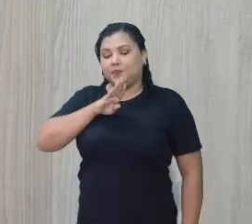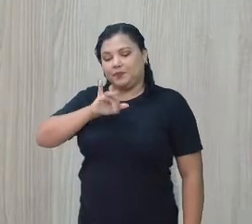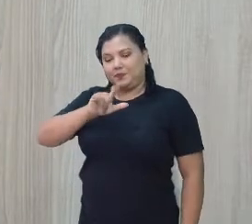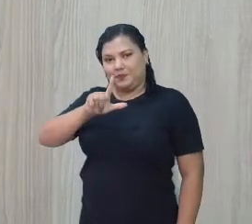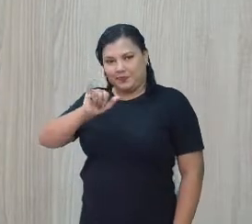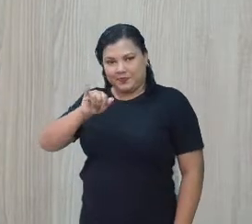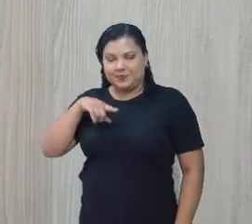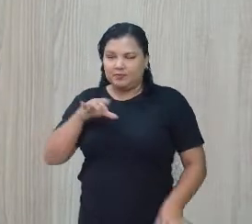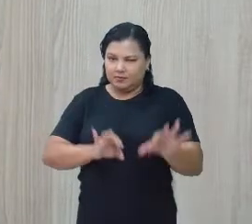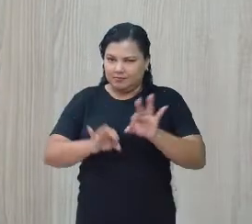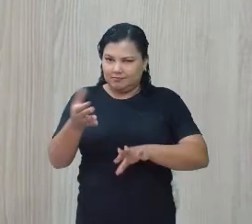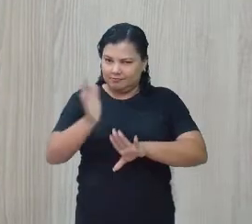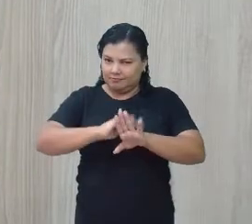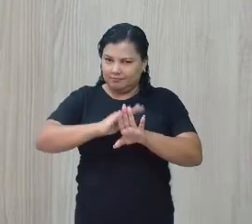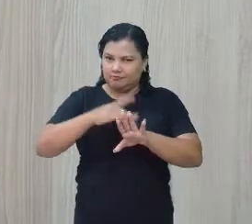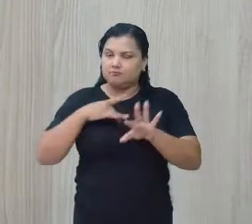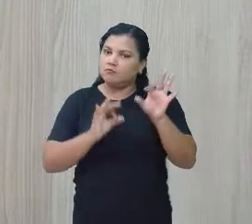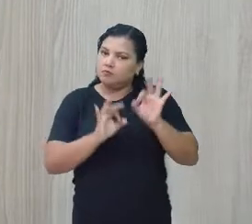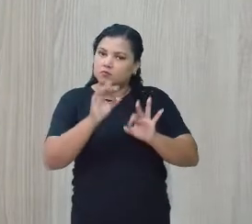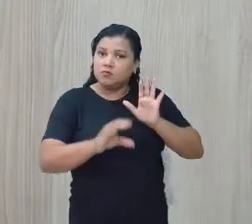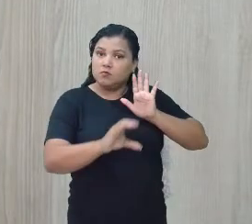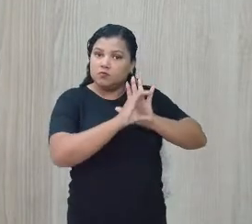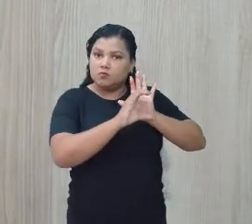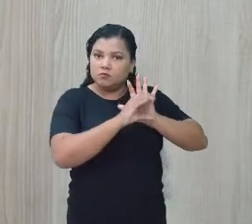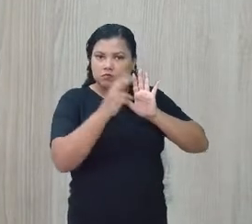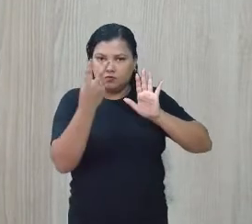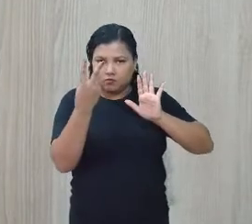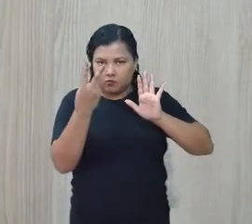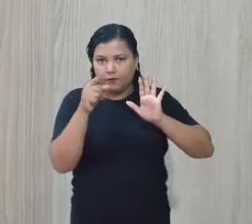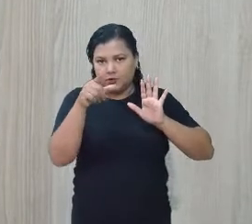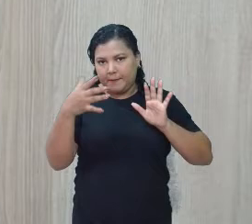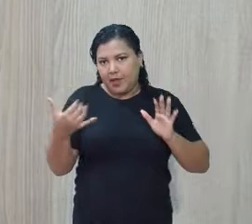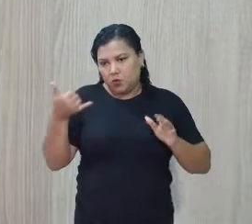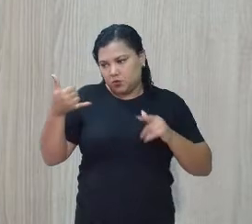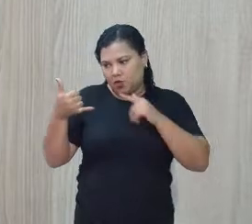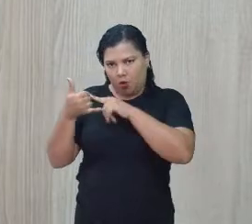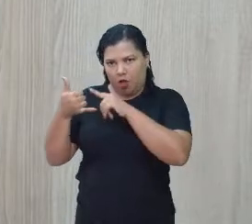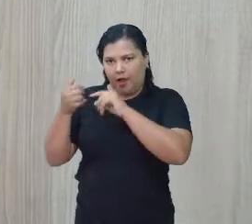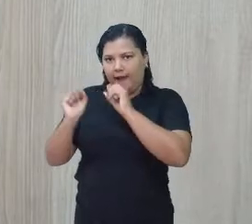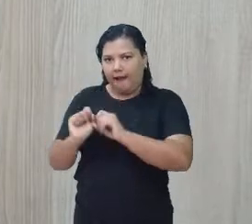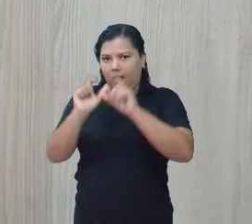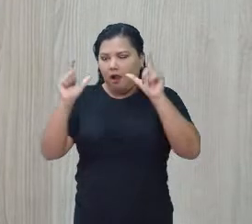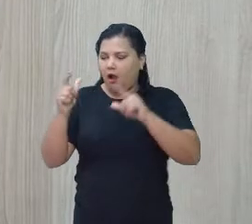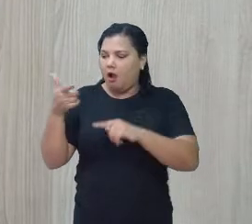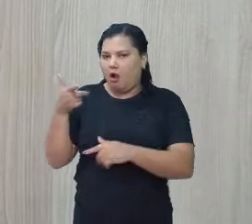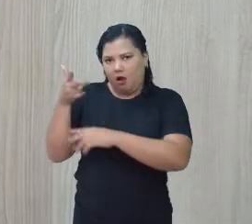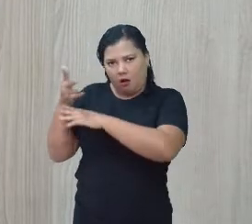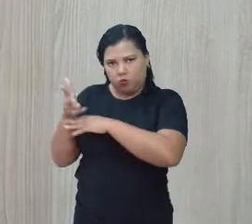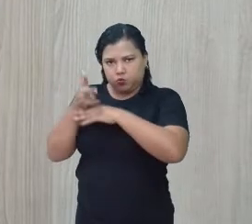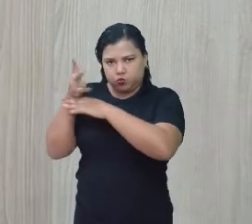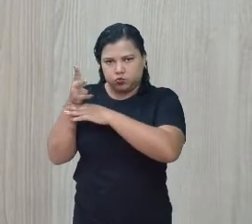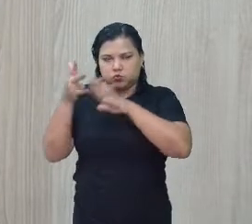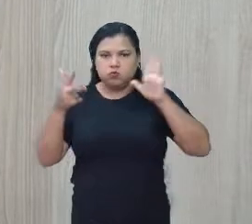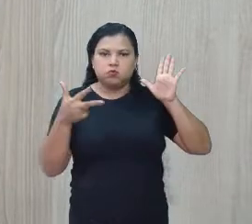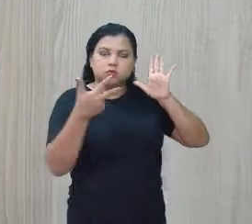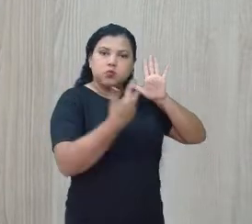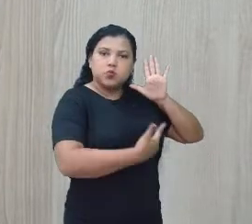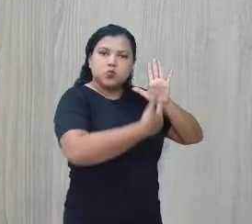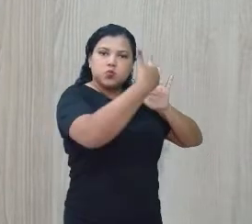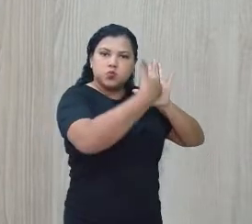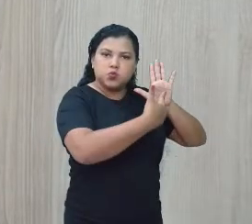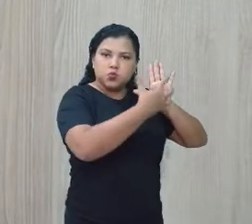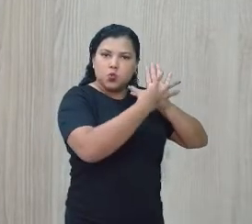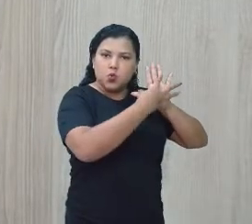QR Codes que vai aparecer na sua tela, certo? Você vai pegar o seu celular, abrir a sua câmera e colocar no